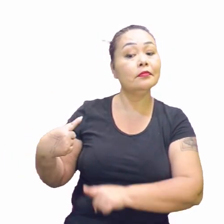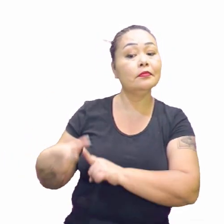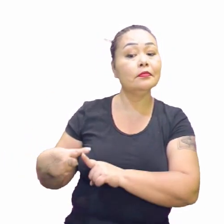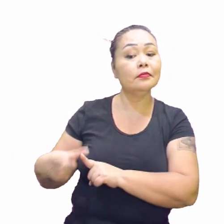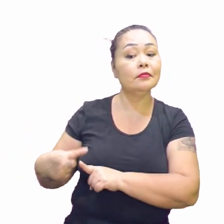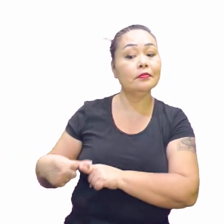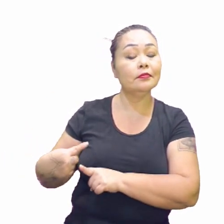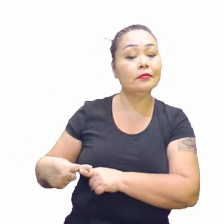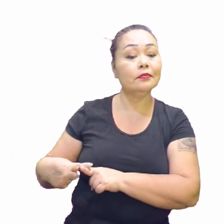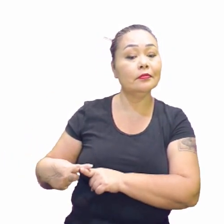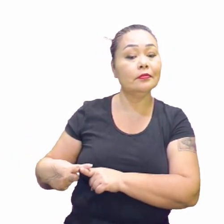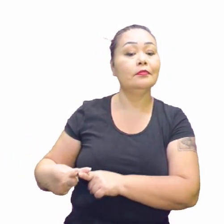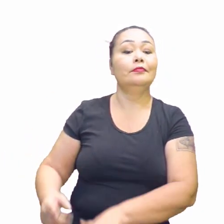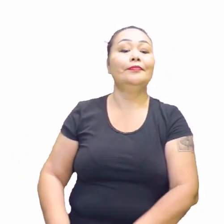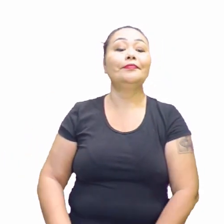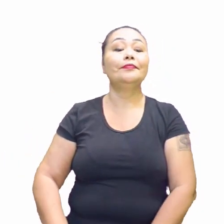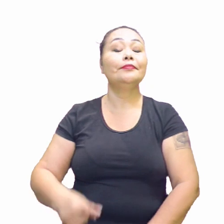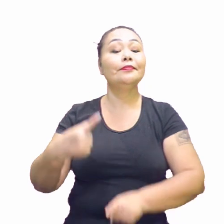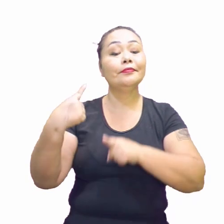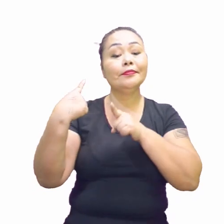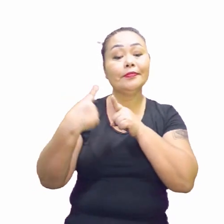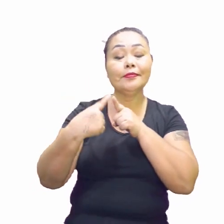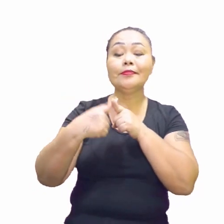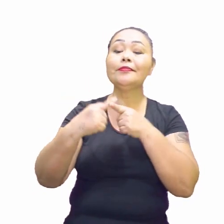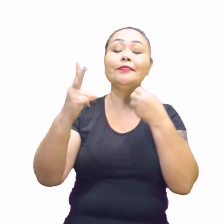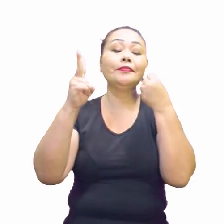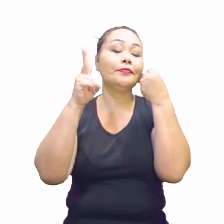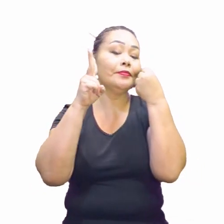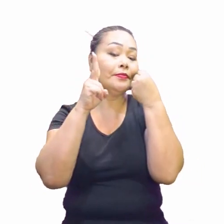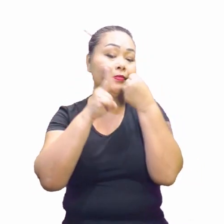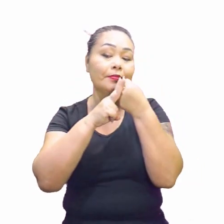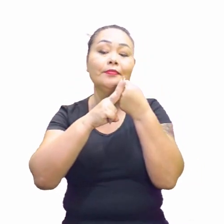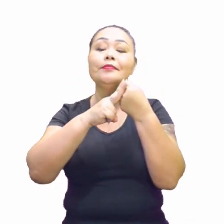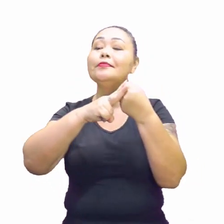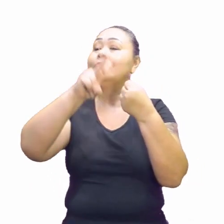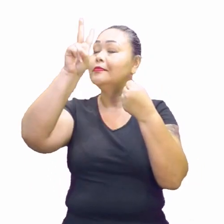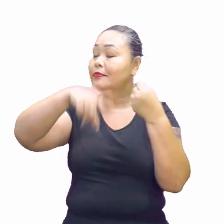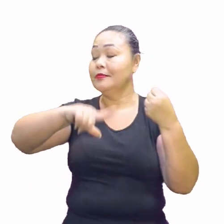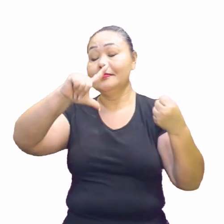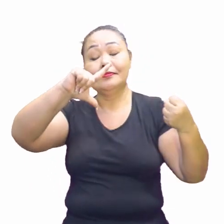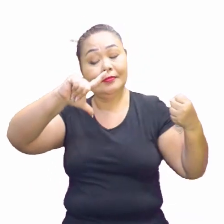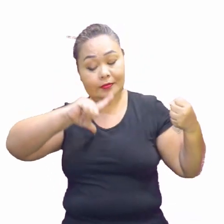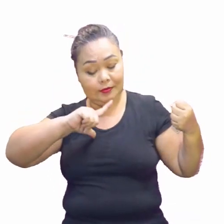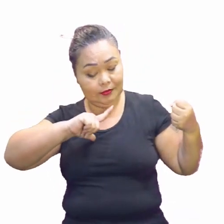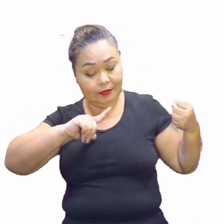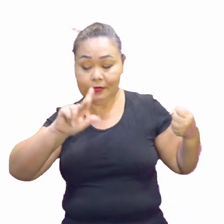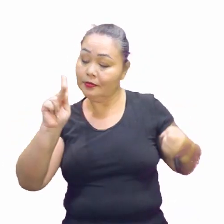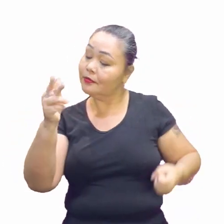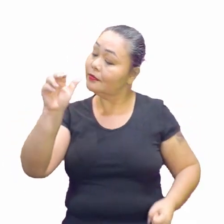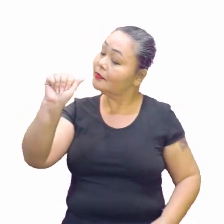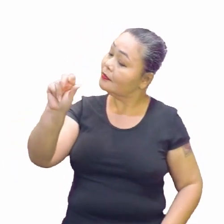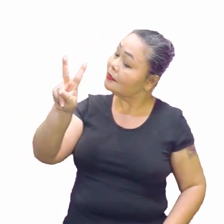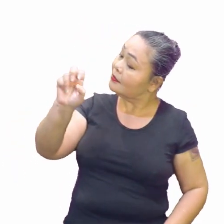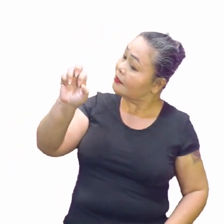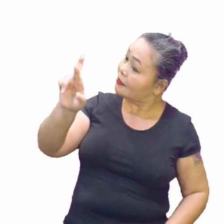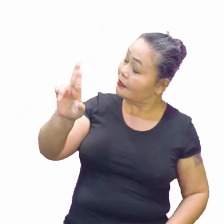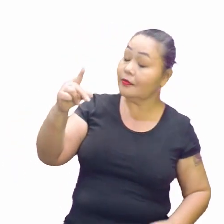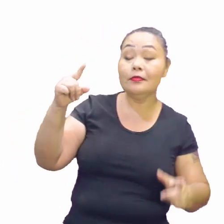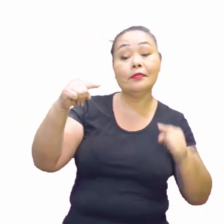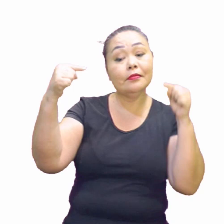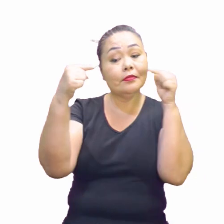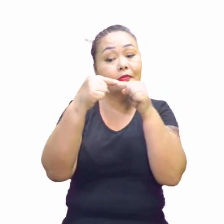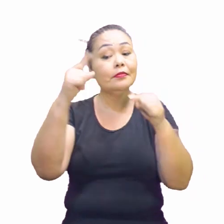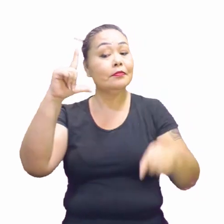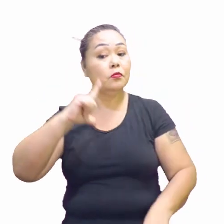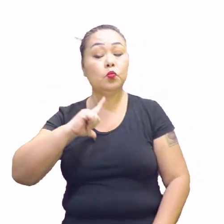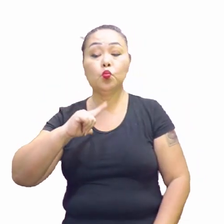Por quê, amadinha? Porque o verbo existir, o verbo haver, no sentido de